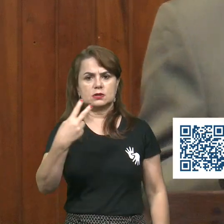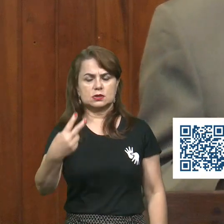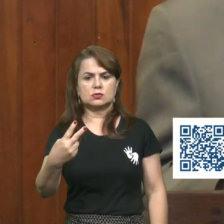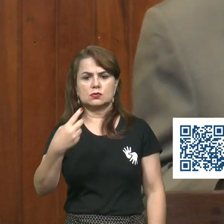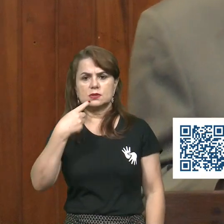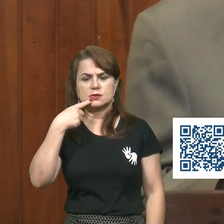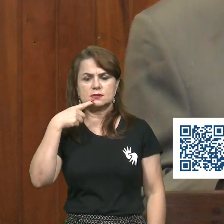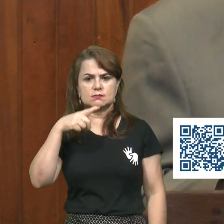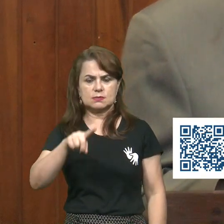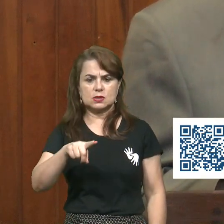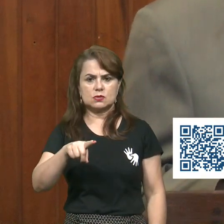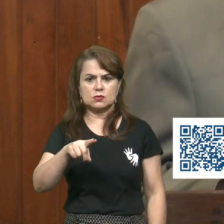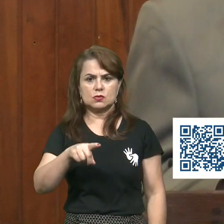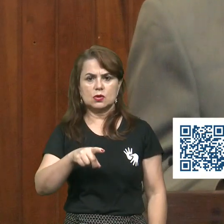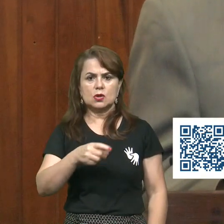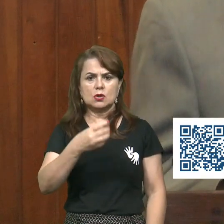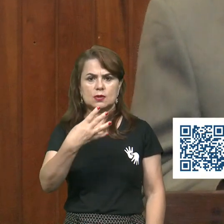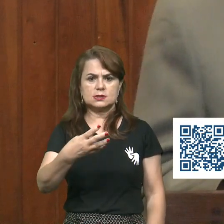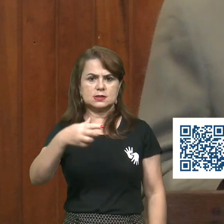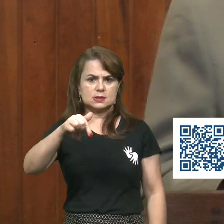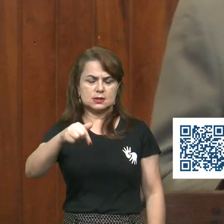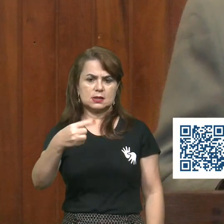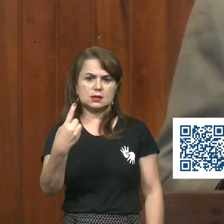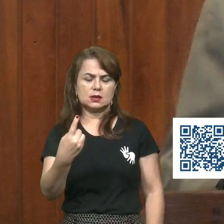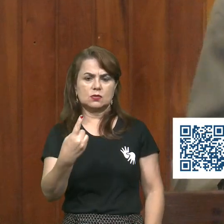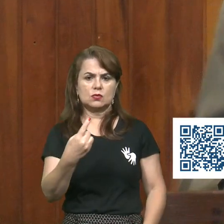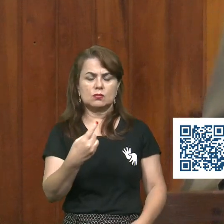22.471 admissões e